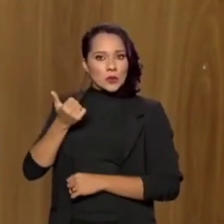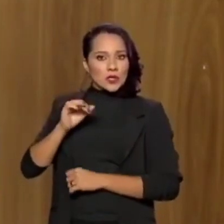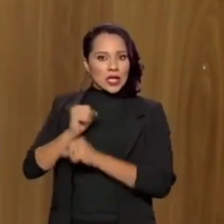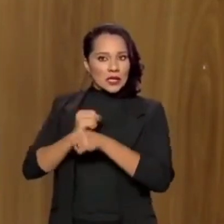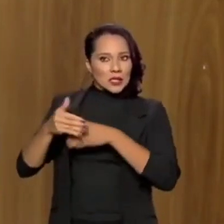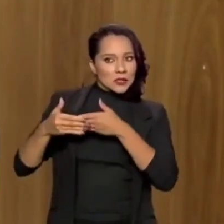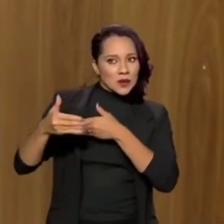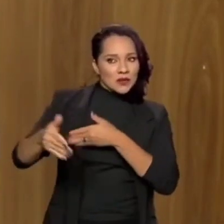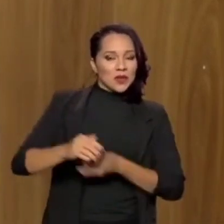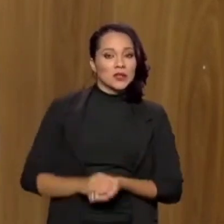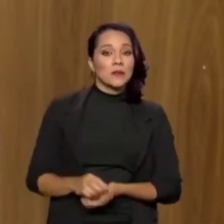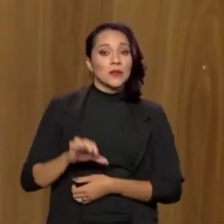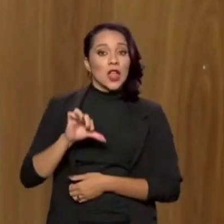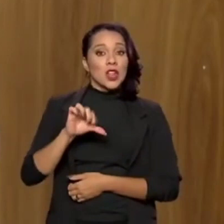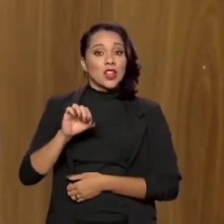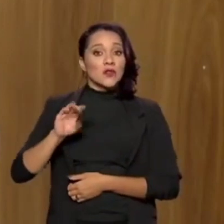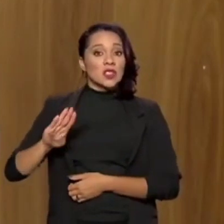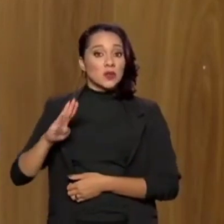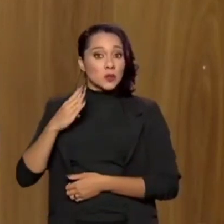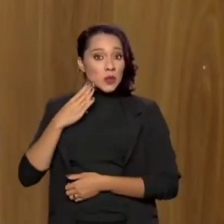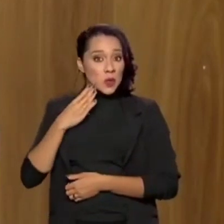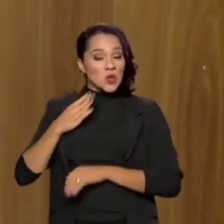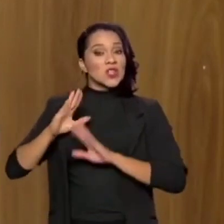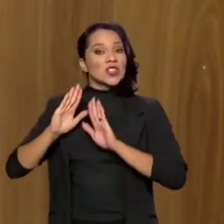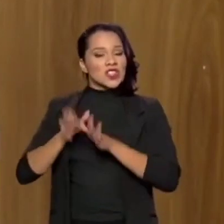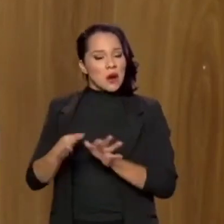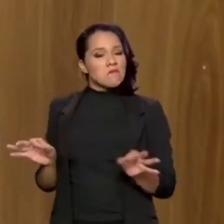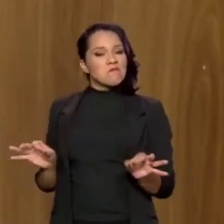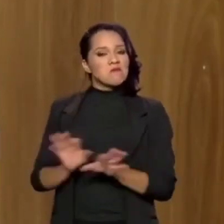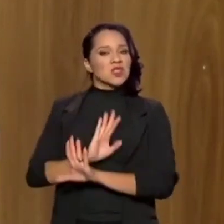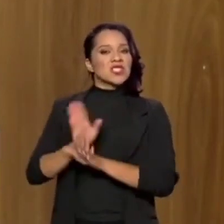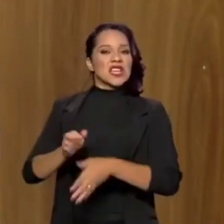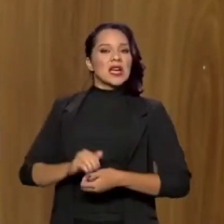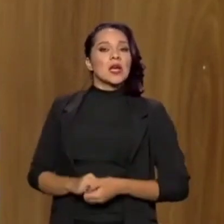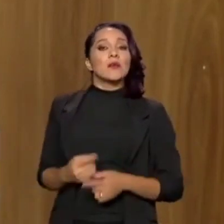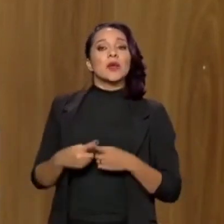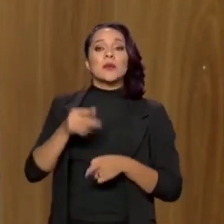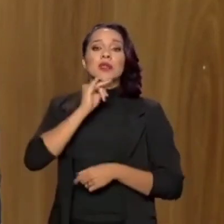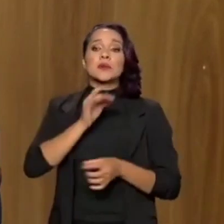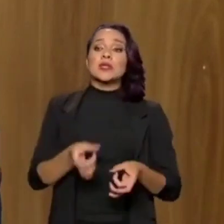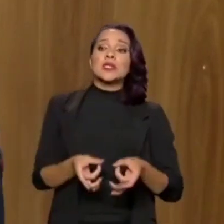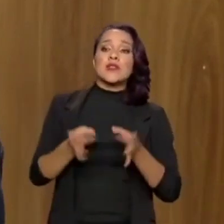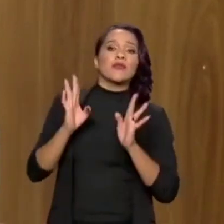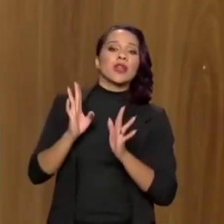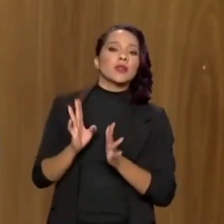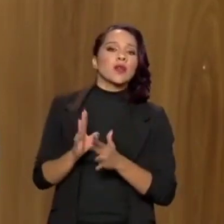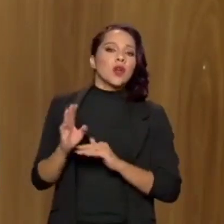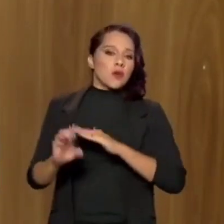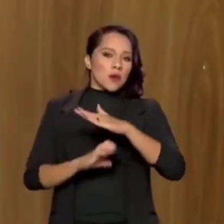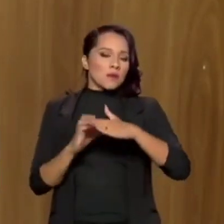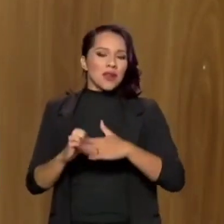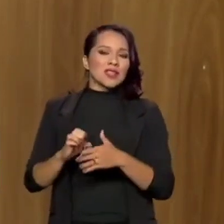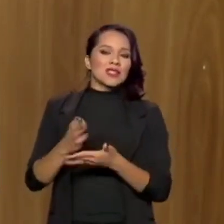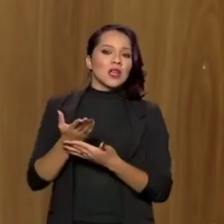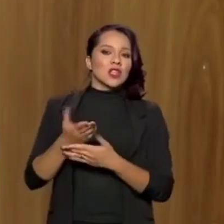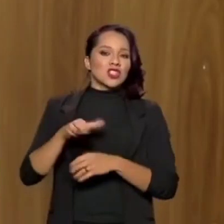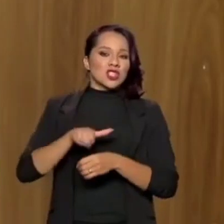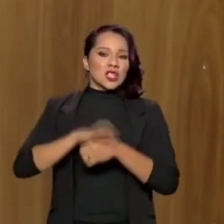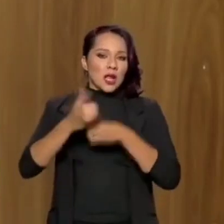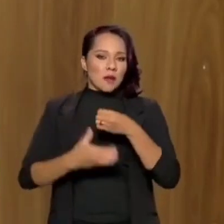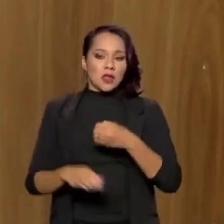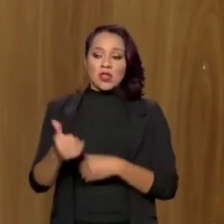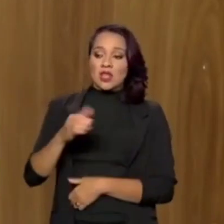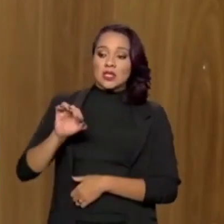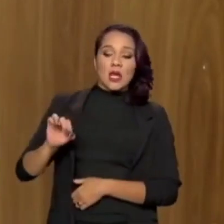anos. 900 bilhões já encomendados. Porque quando você vende, por exemplo, uma SEDAI, uma empresa de saneamento, 100